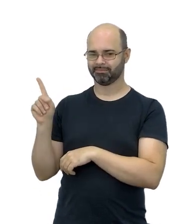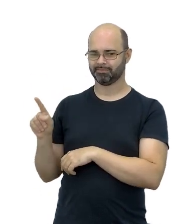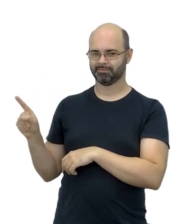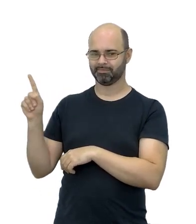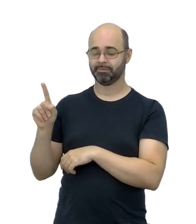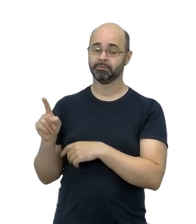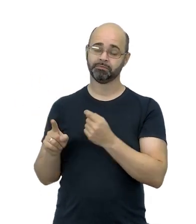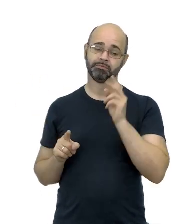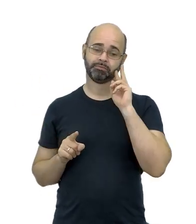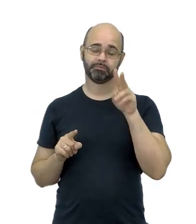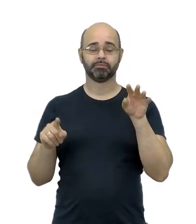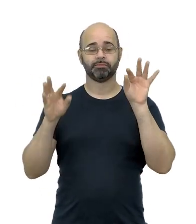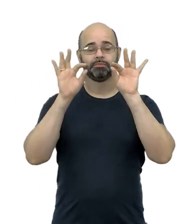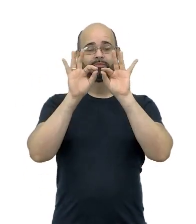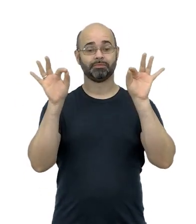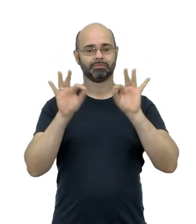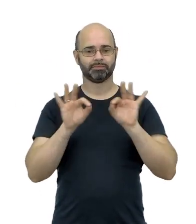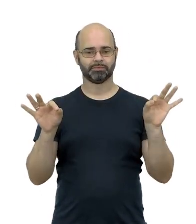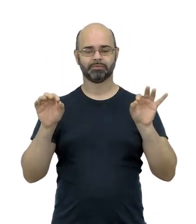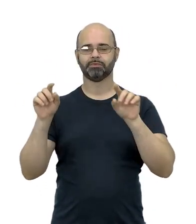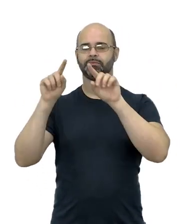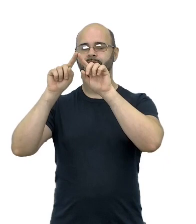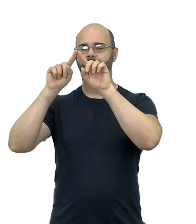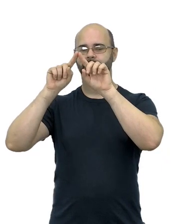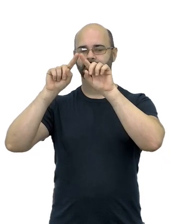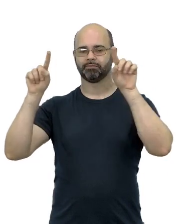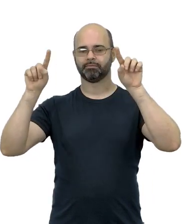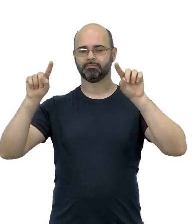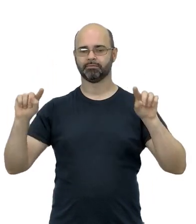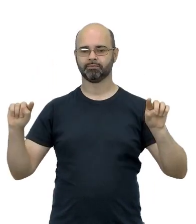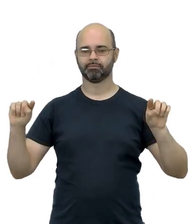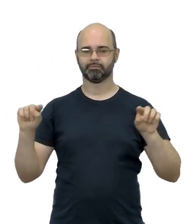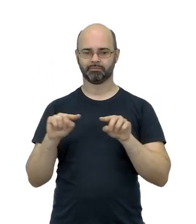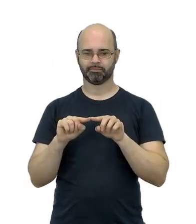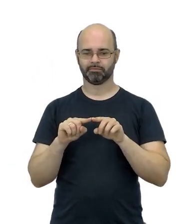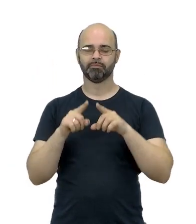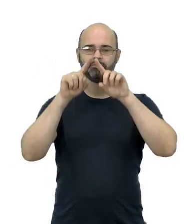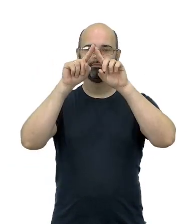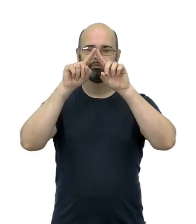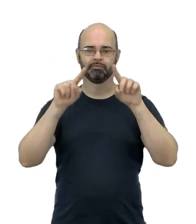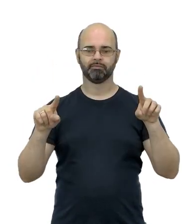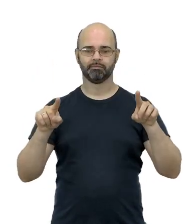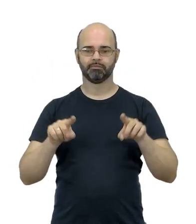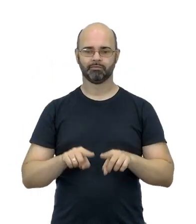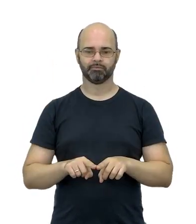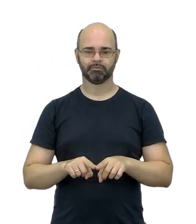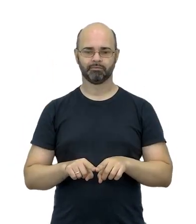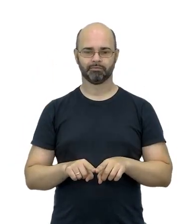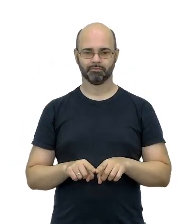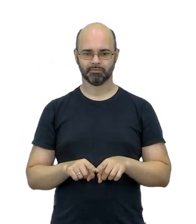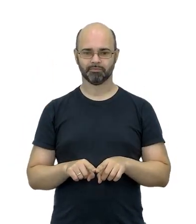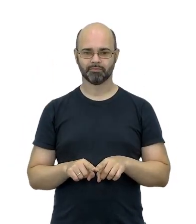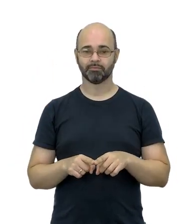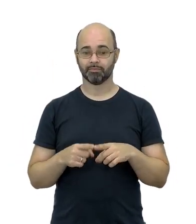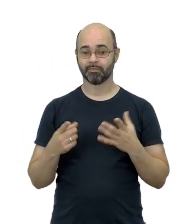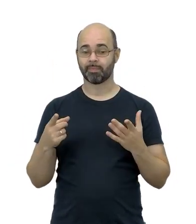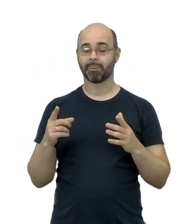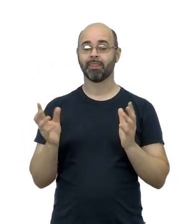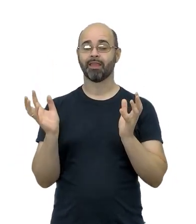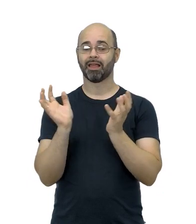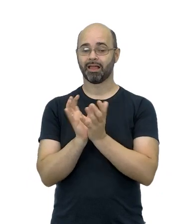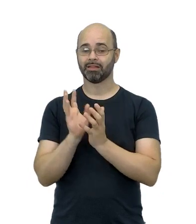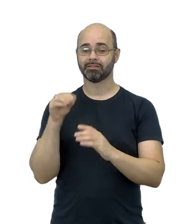dizer que o retângulo, o trapézio e o losango possuem estão na mesma classe de inclusão.